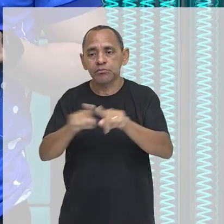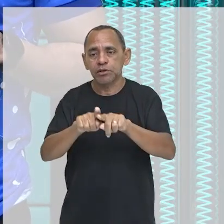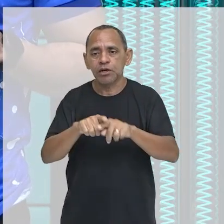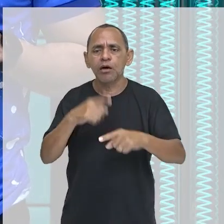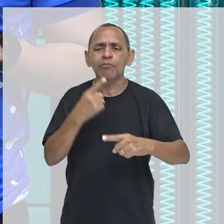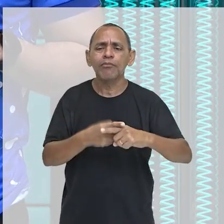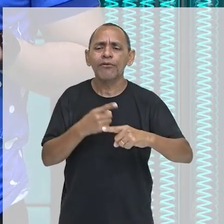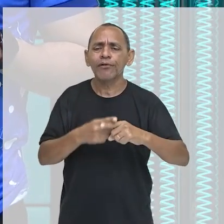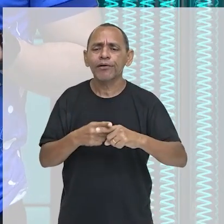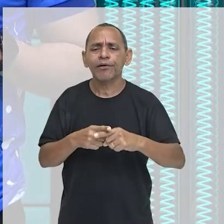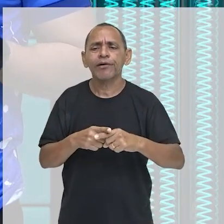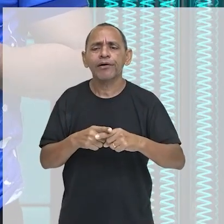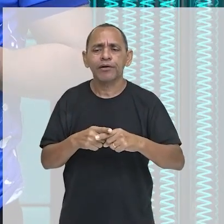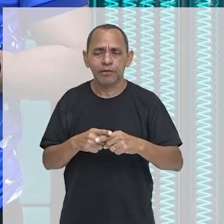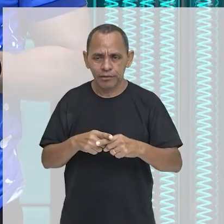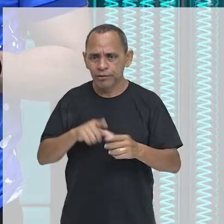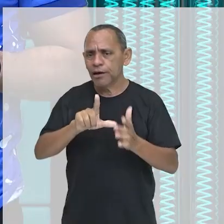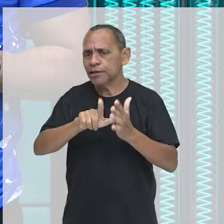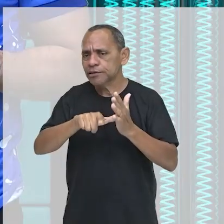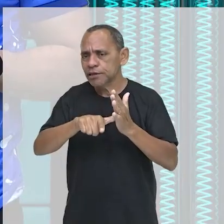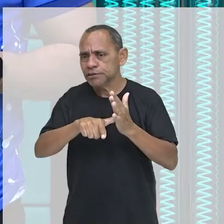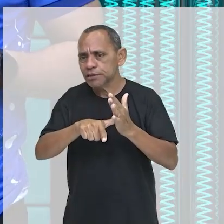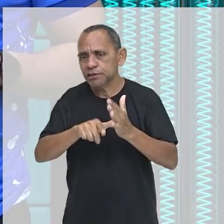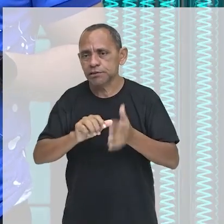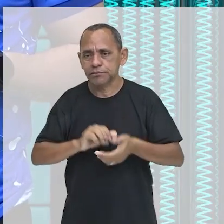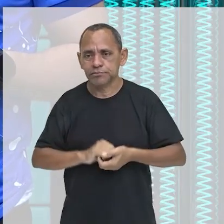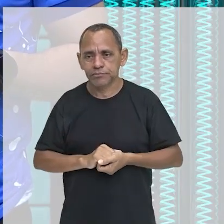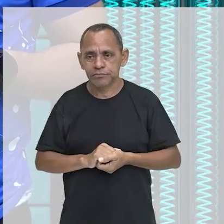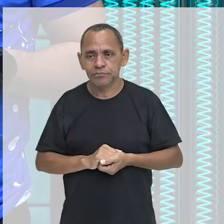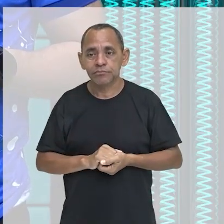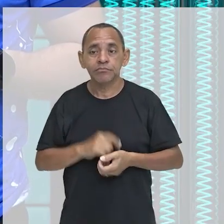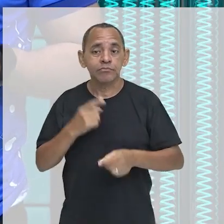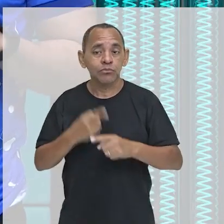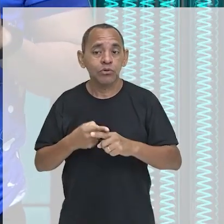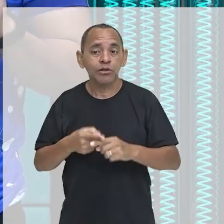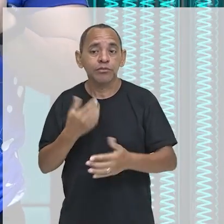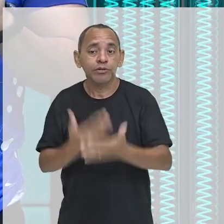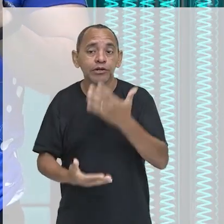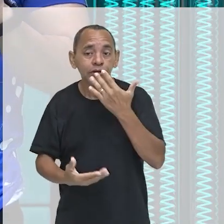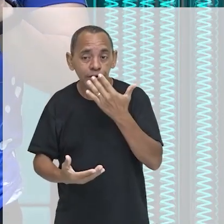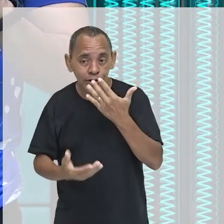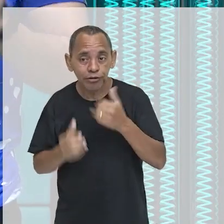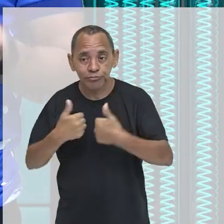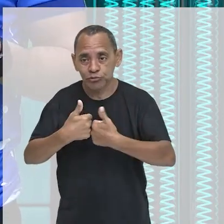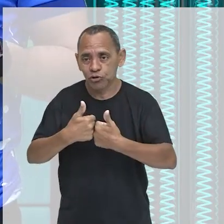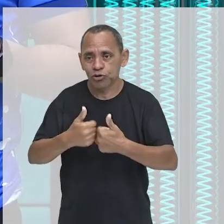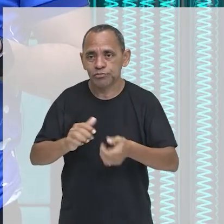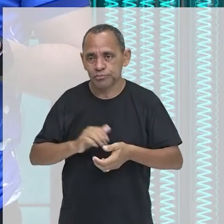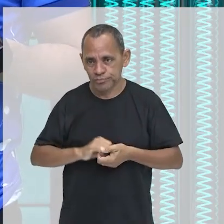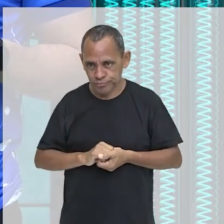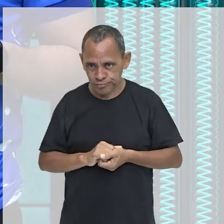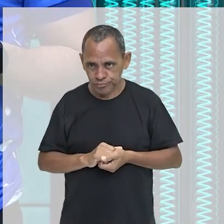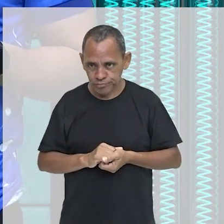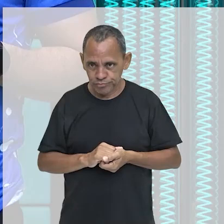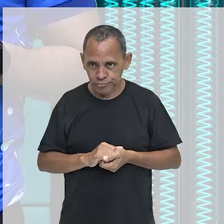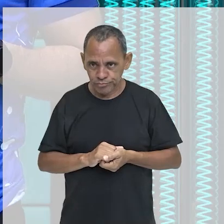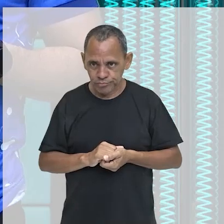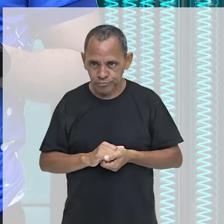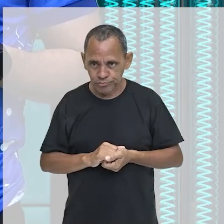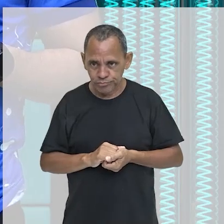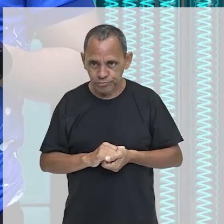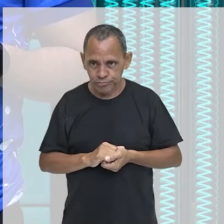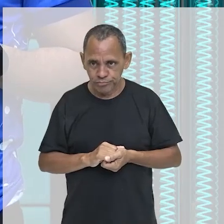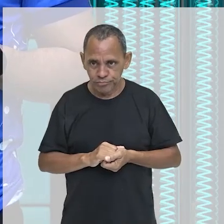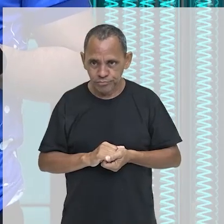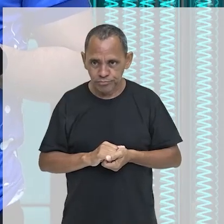chegou, por que ela estava atrasada? Porque ela perdeu o ônibus. Então, repare nessa relação entre as duas orações.